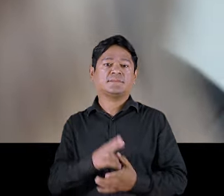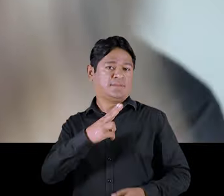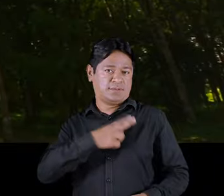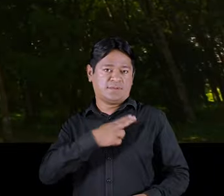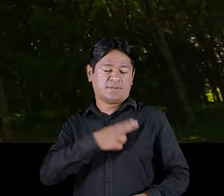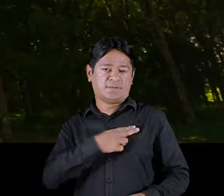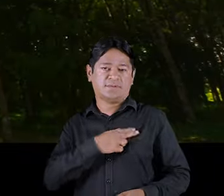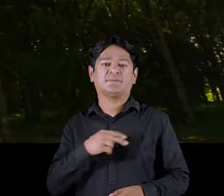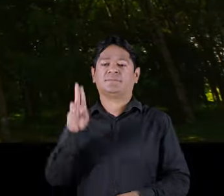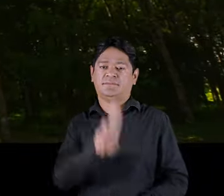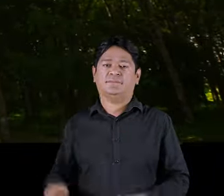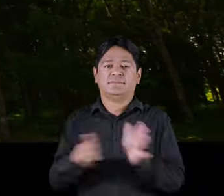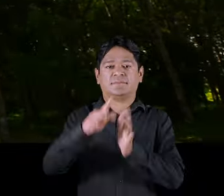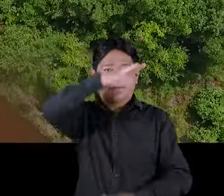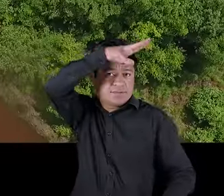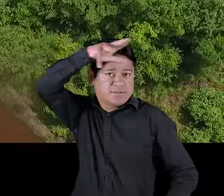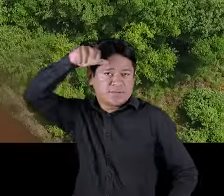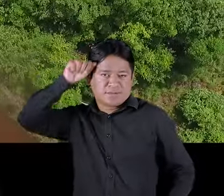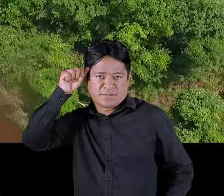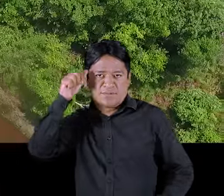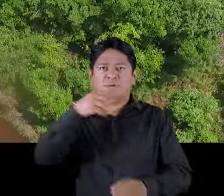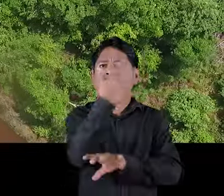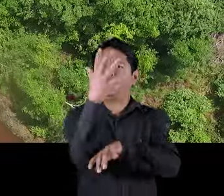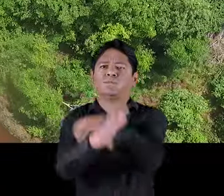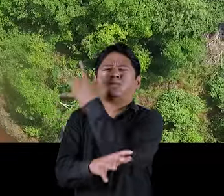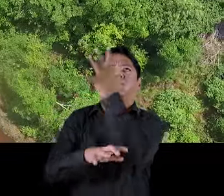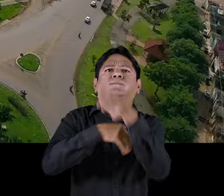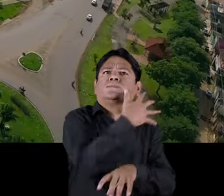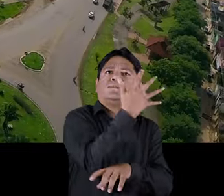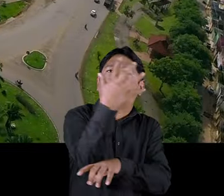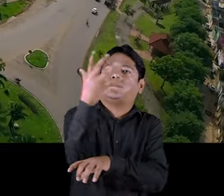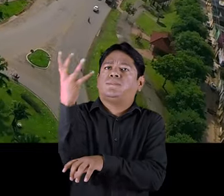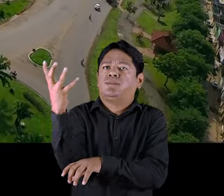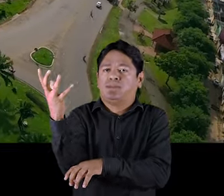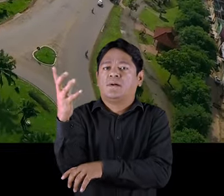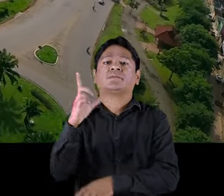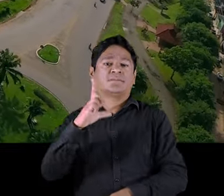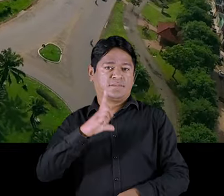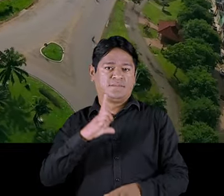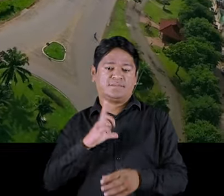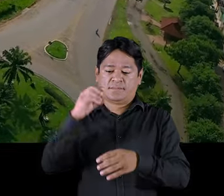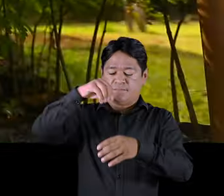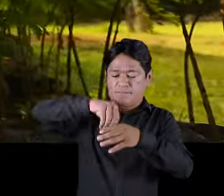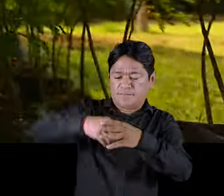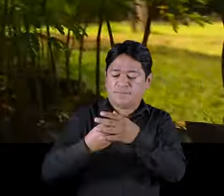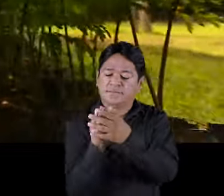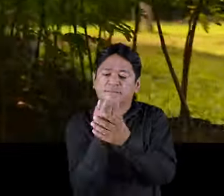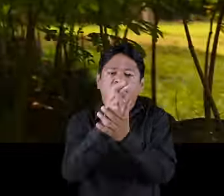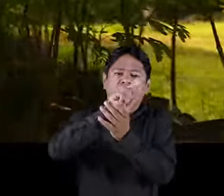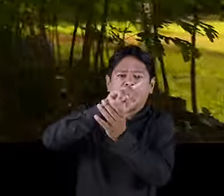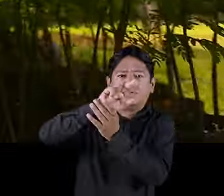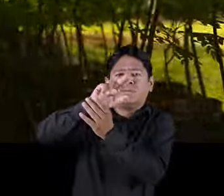A UFAC é uma universidade amazônica, situada no centro da maior floresta tropical do planeta. Cercada de